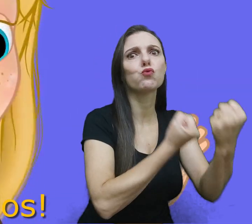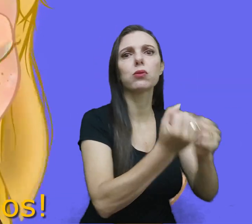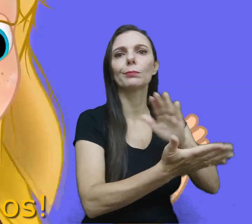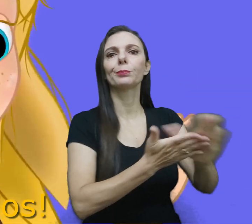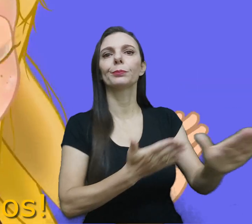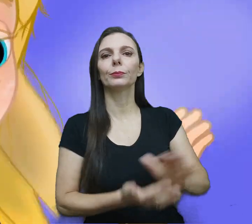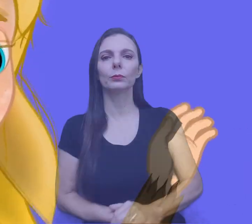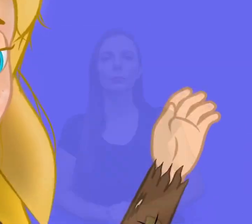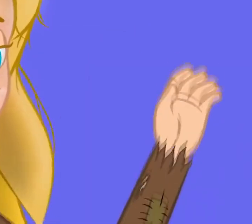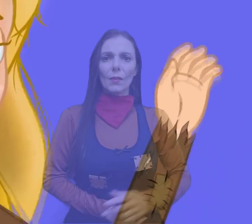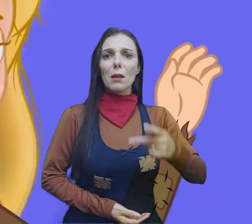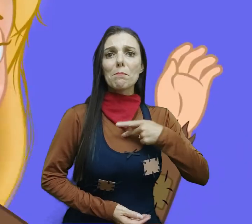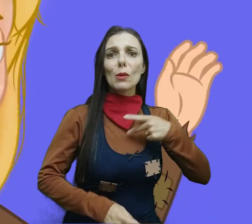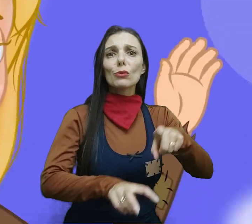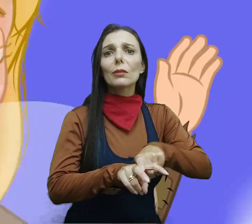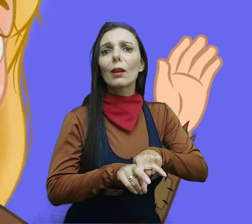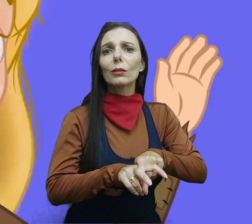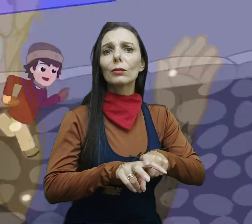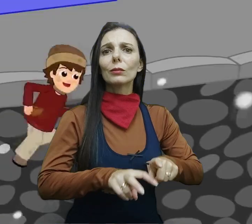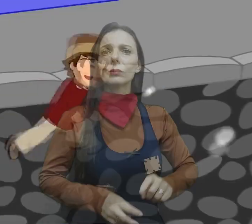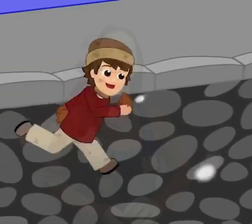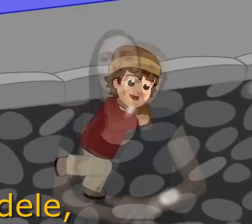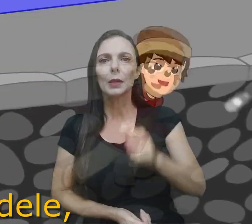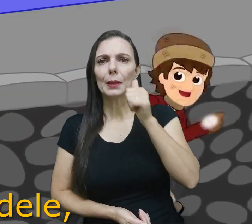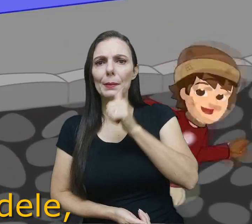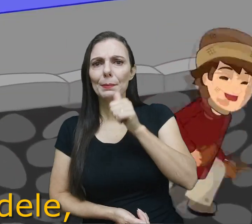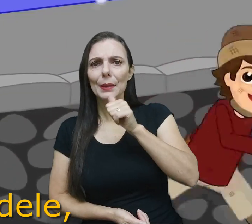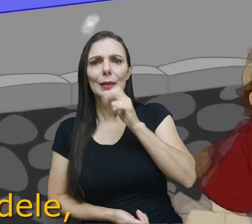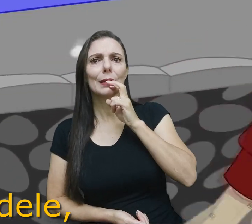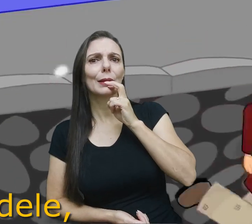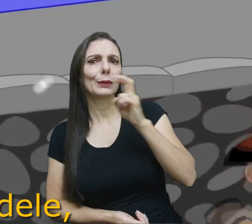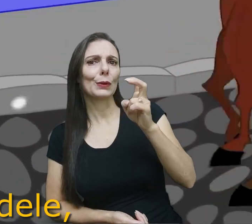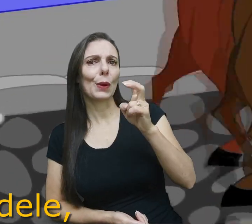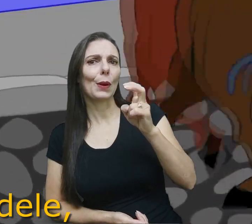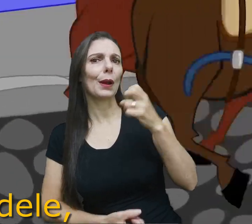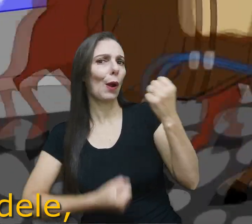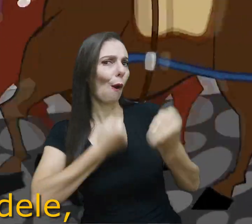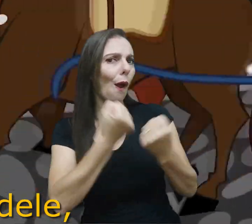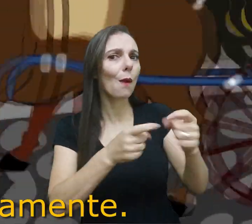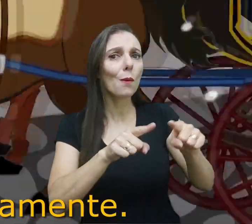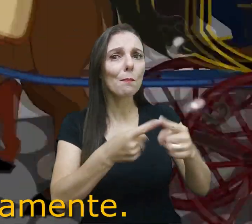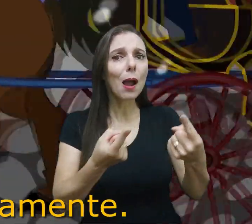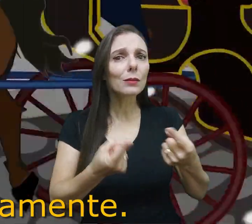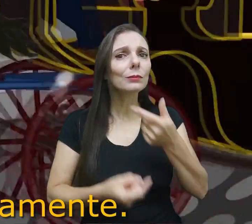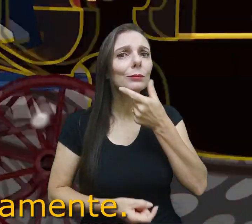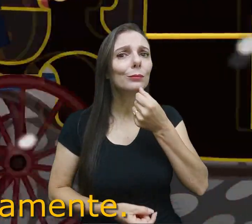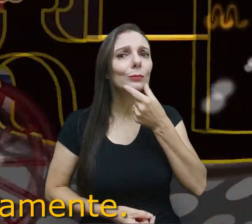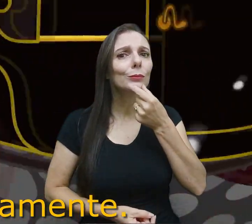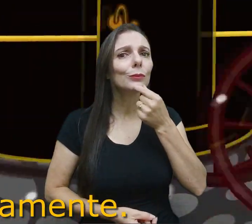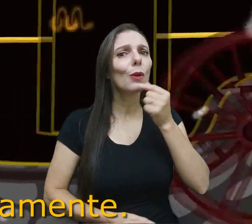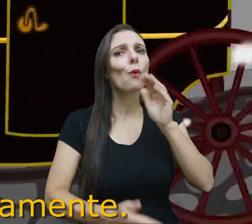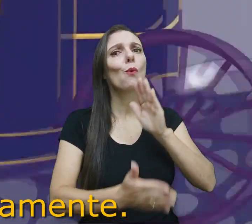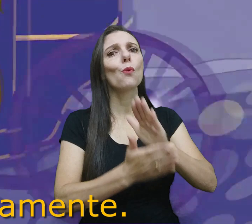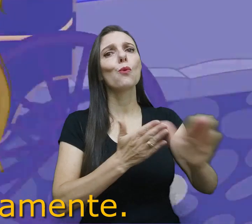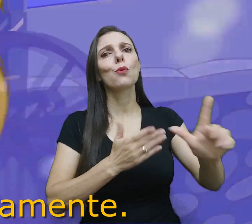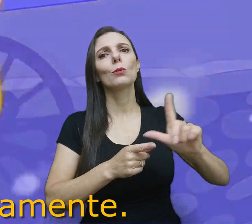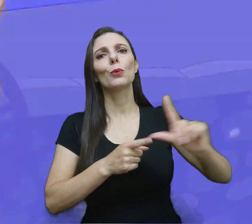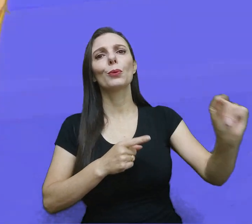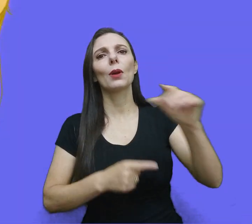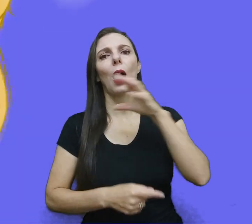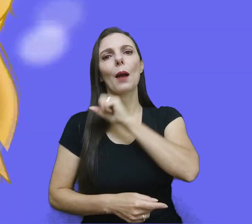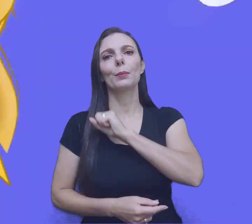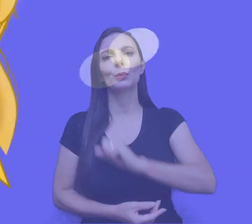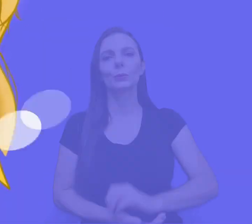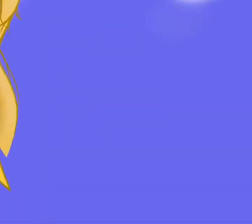seus chinelos. Meus chinelos! Ela gritou e correu atrás dele, mas a criança fugiu